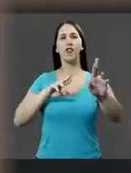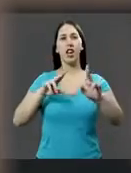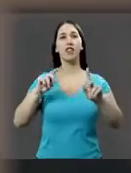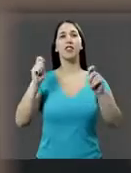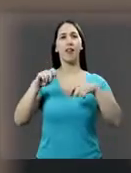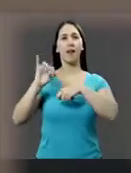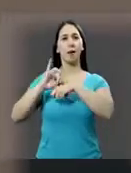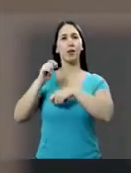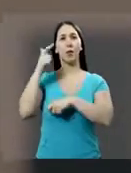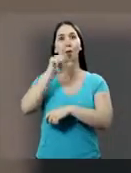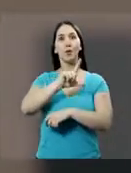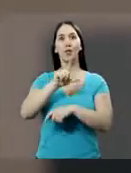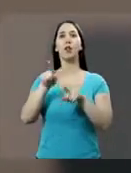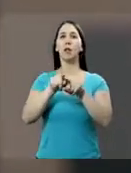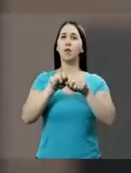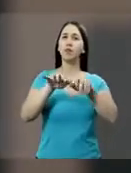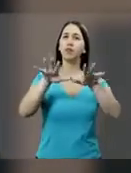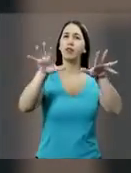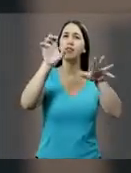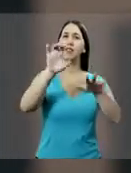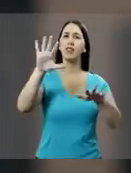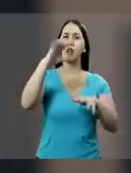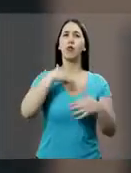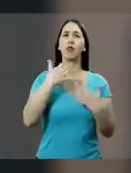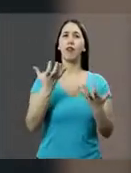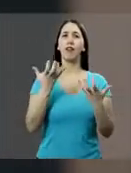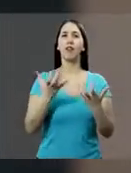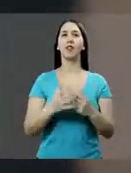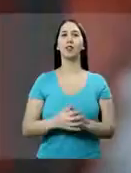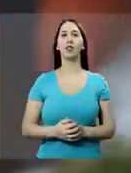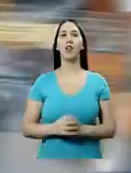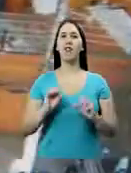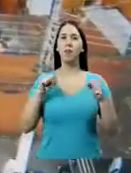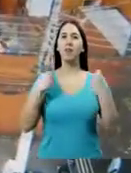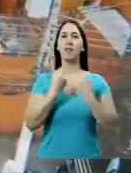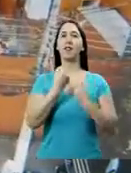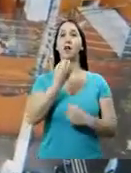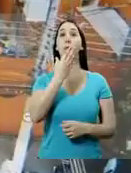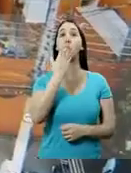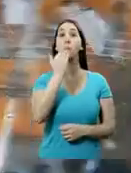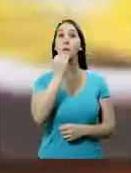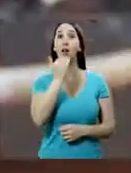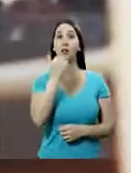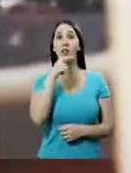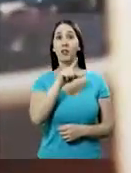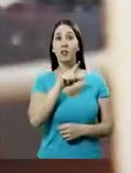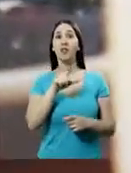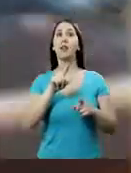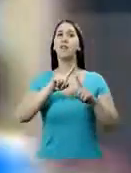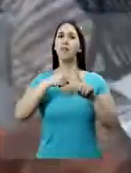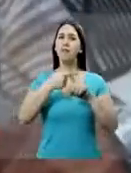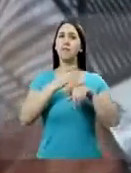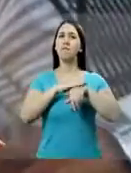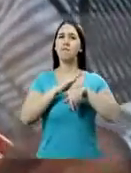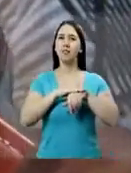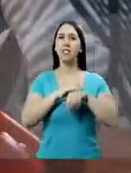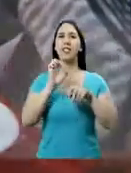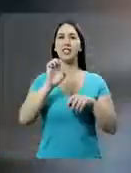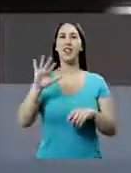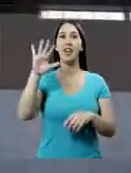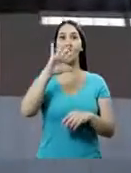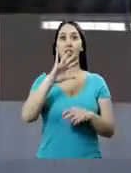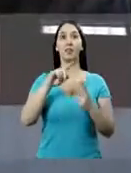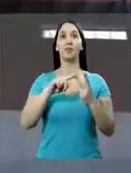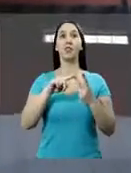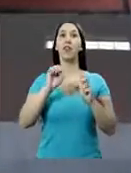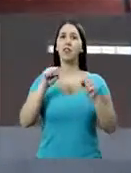deram certo na capital. E agora eu quero levar para todo o estado de São Paulo. Vamos defender o bom prato e vamos fazer mais, mais para todo o